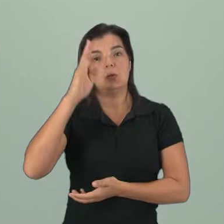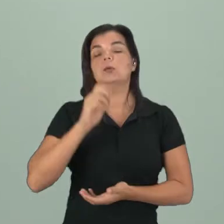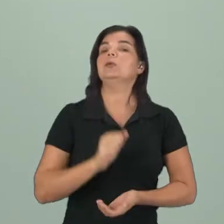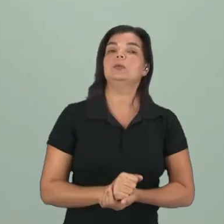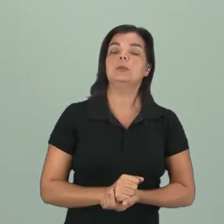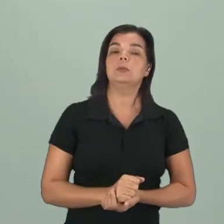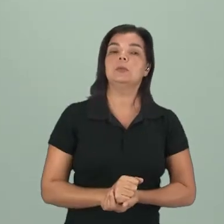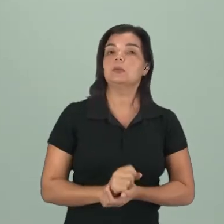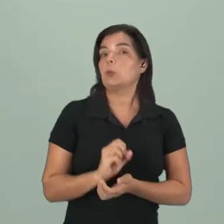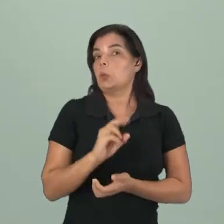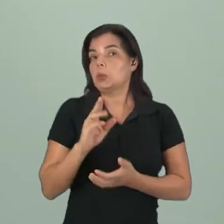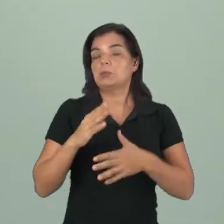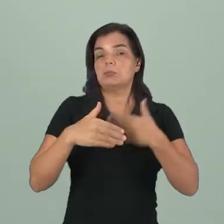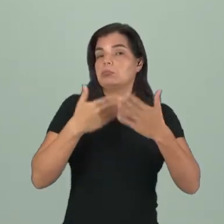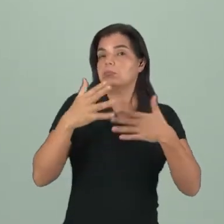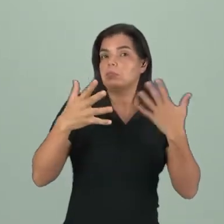dos,